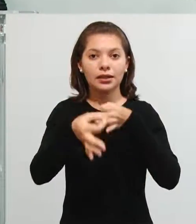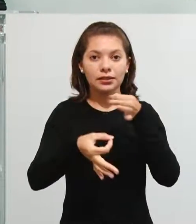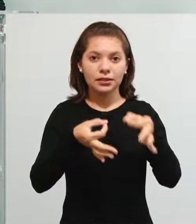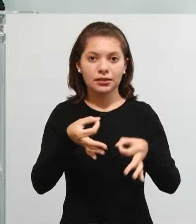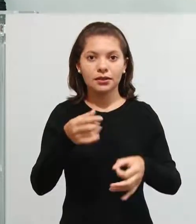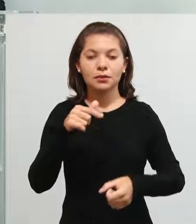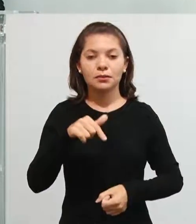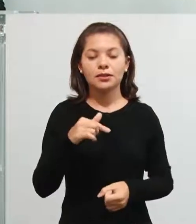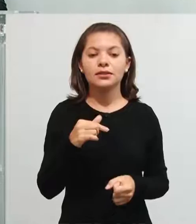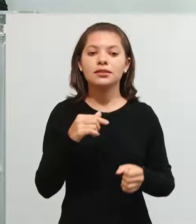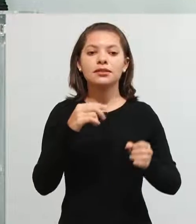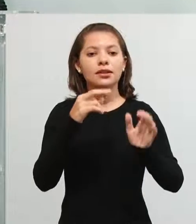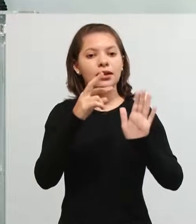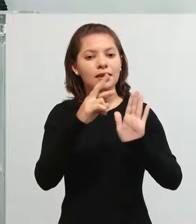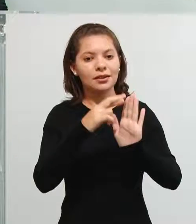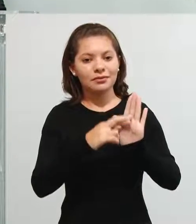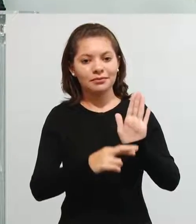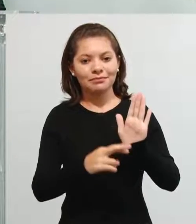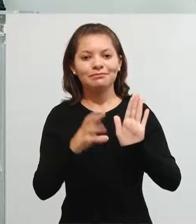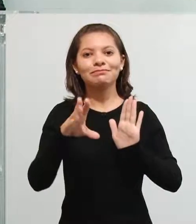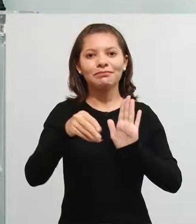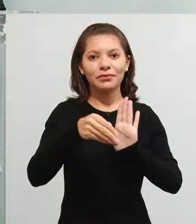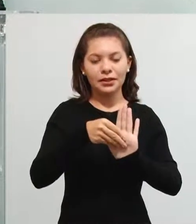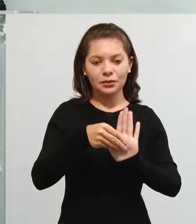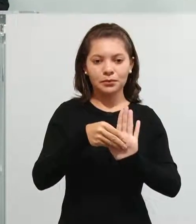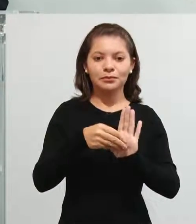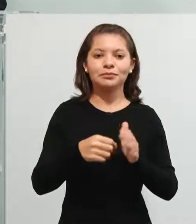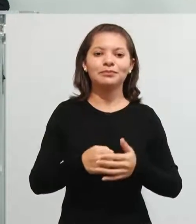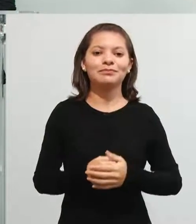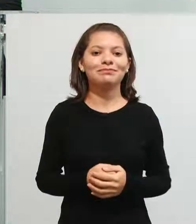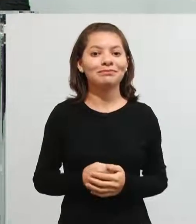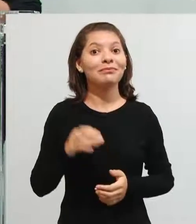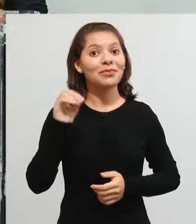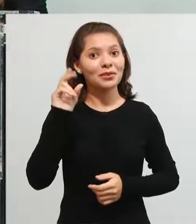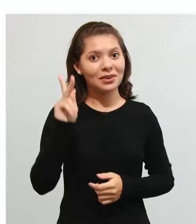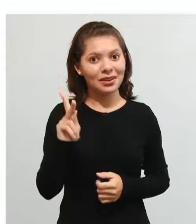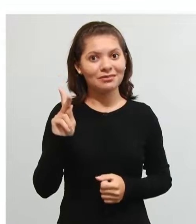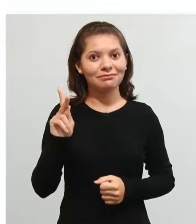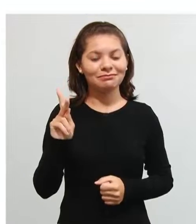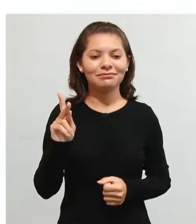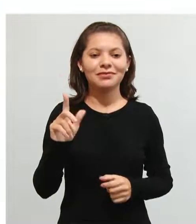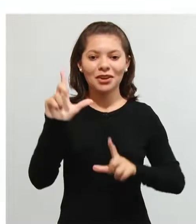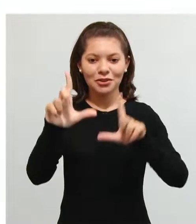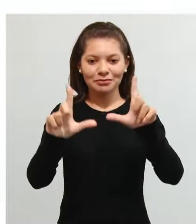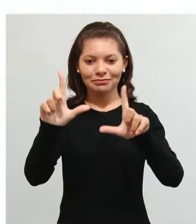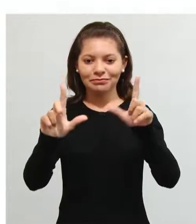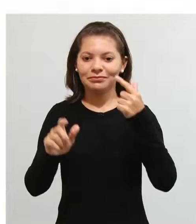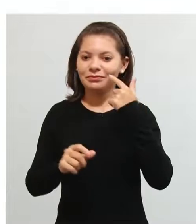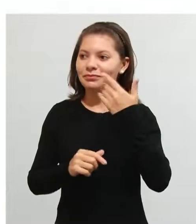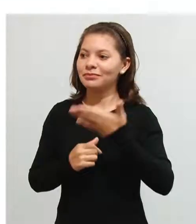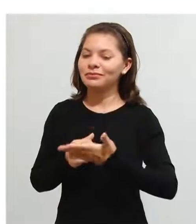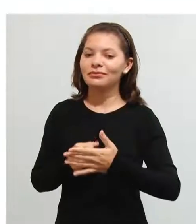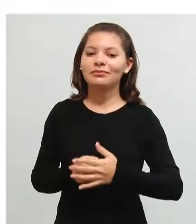dessas referências ali dentro do roteiro da disciplina, tá certo? Voltando aqui para a nossa tela, vamos lá?